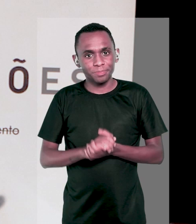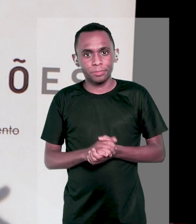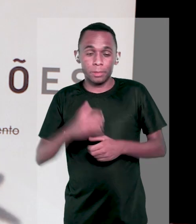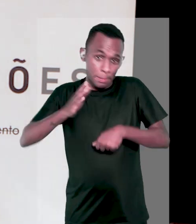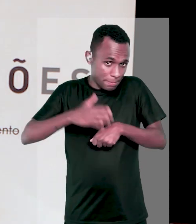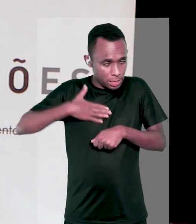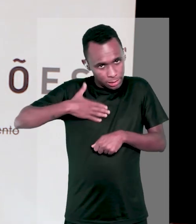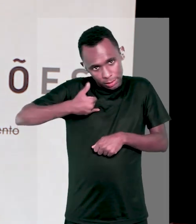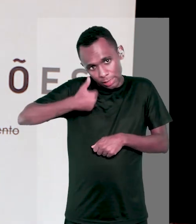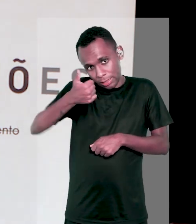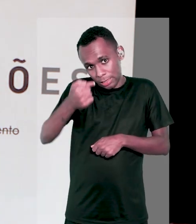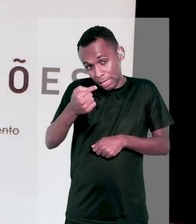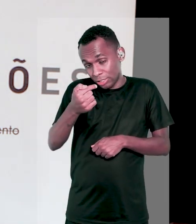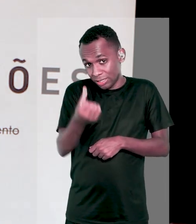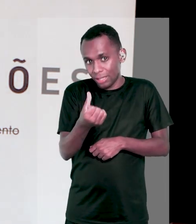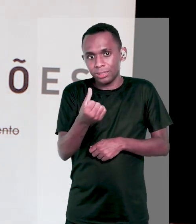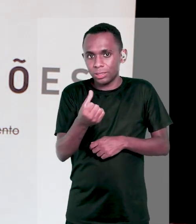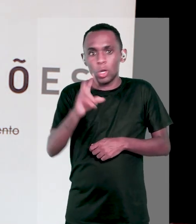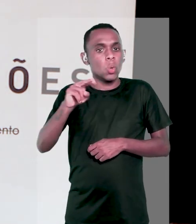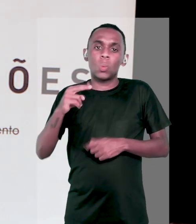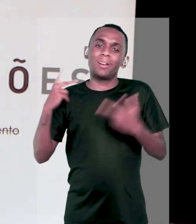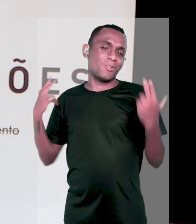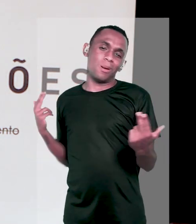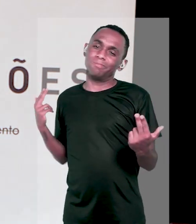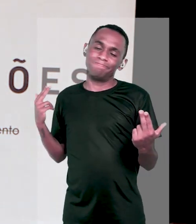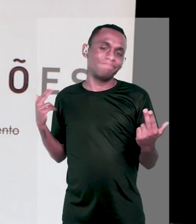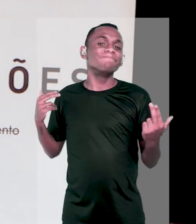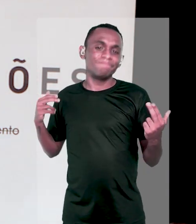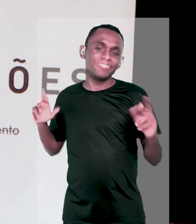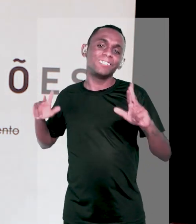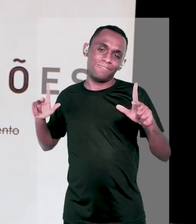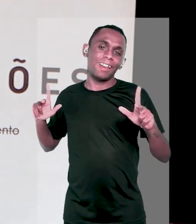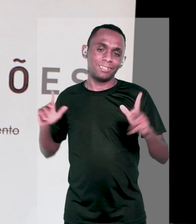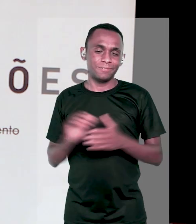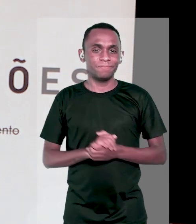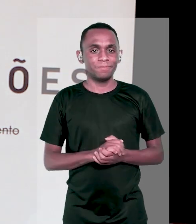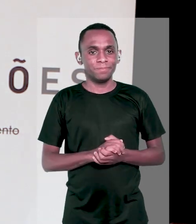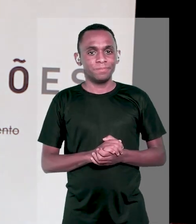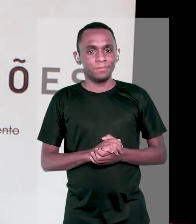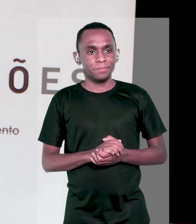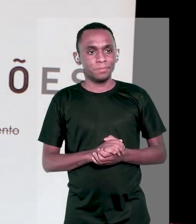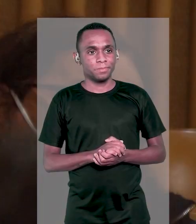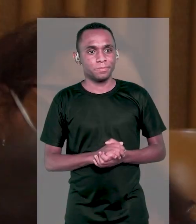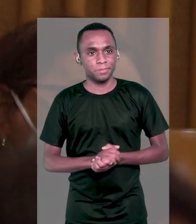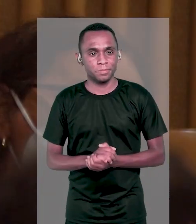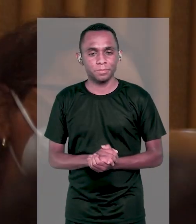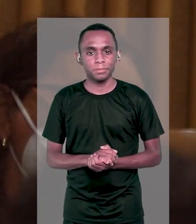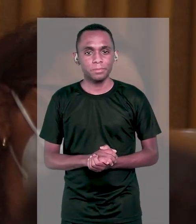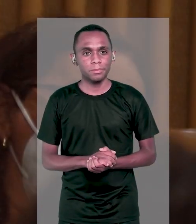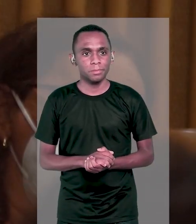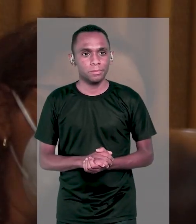objeto envelhecer mas sobretudo o que se transforma é o espírito é a sensação